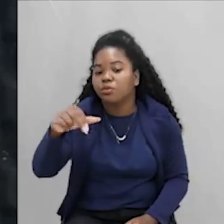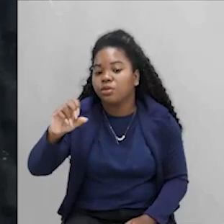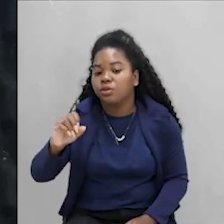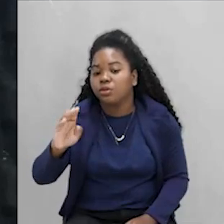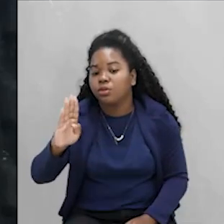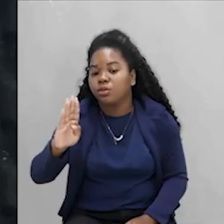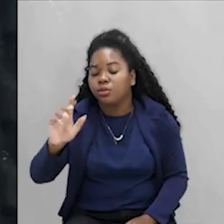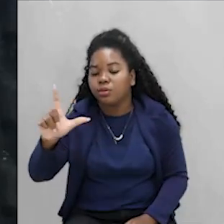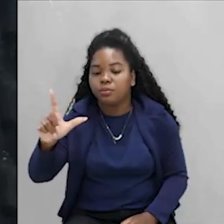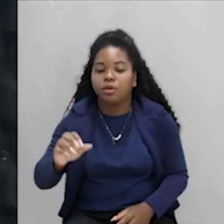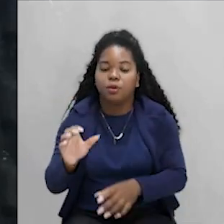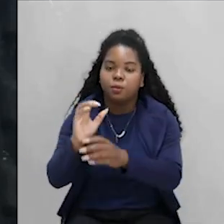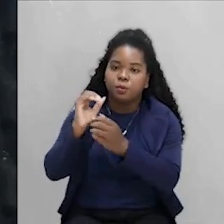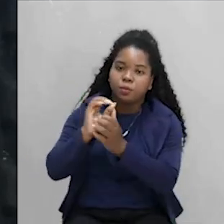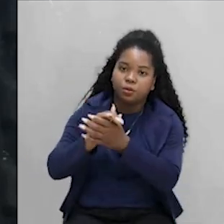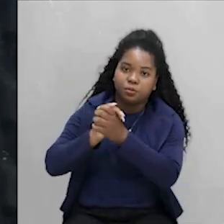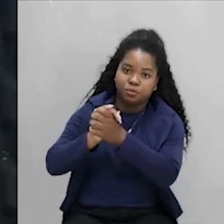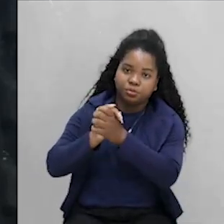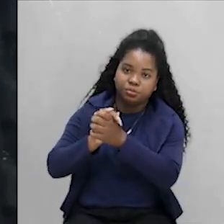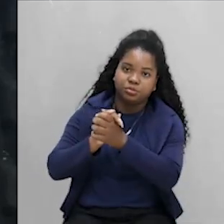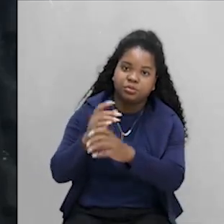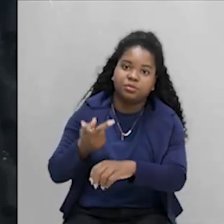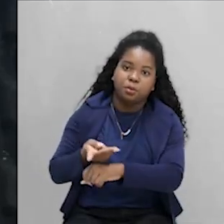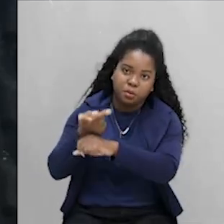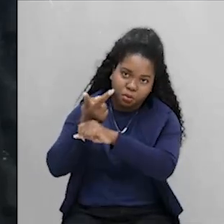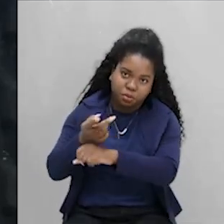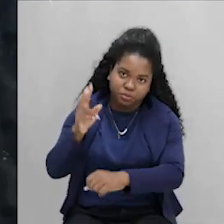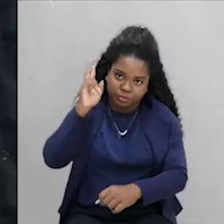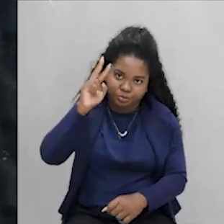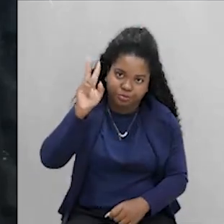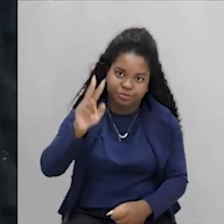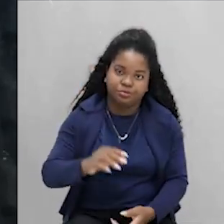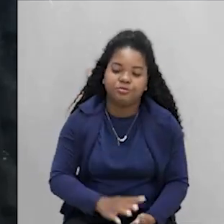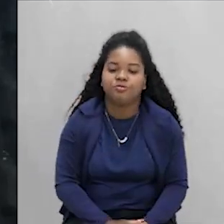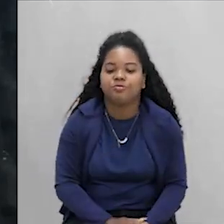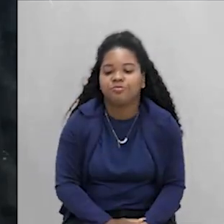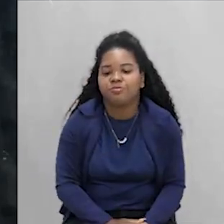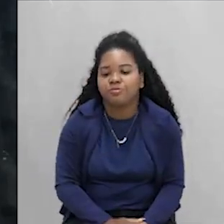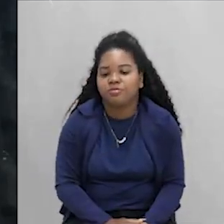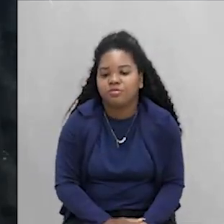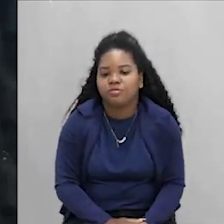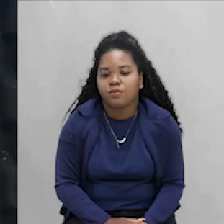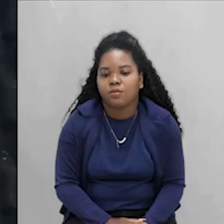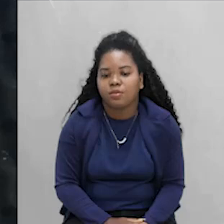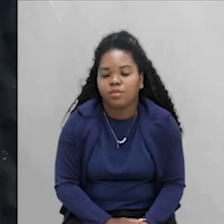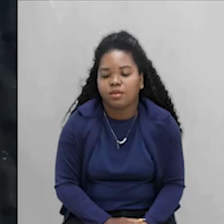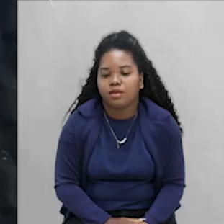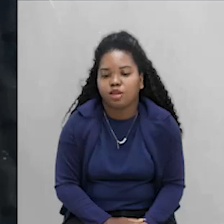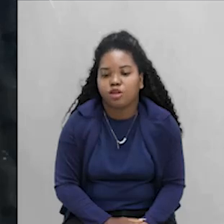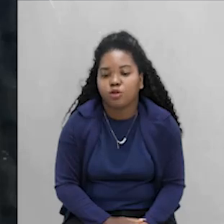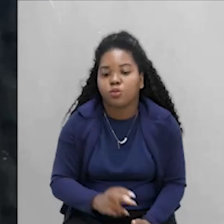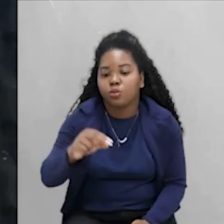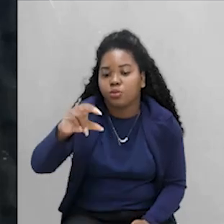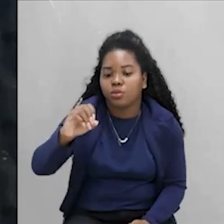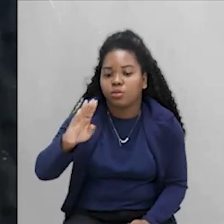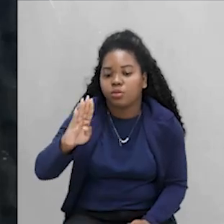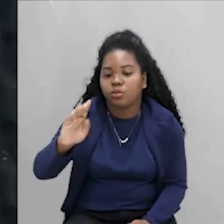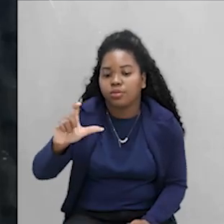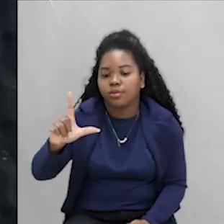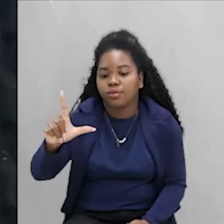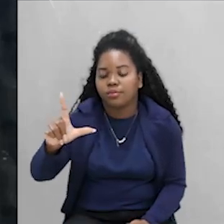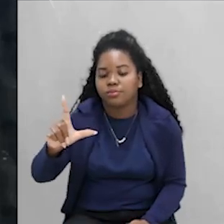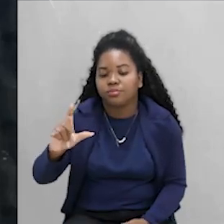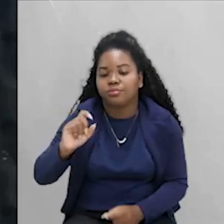de matemática de medicina Literatura e também o da Paz o Nobel que acontece